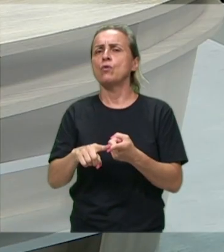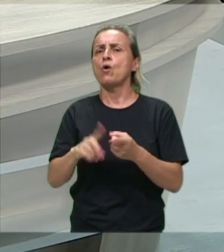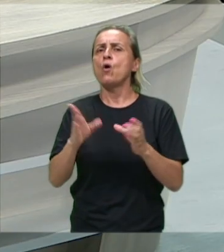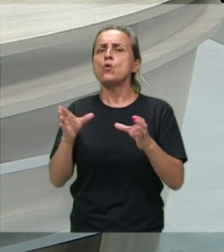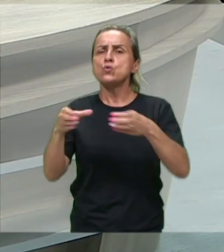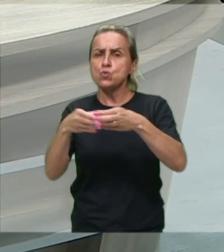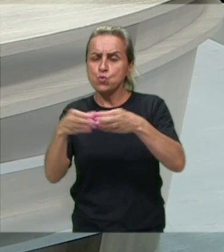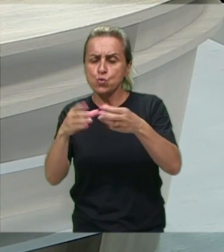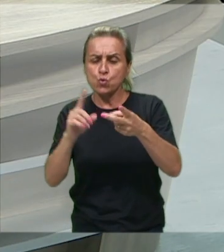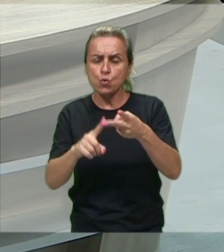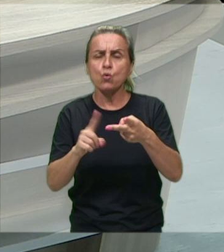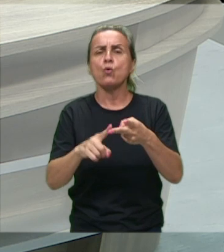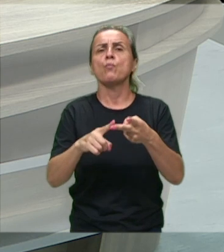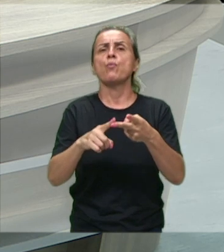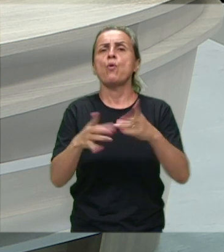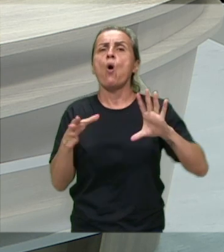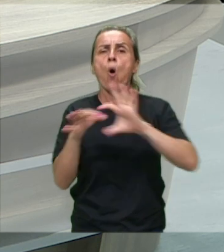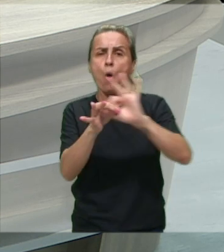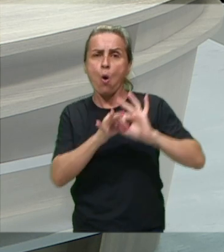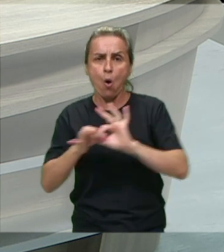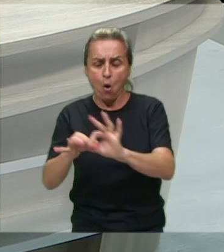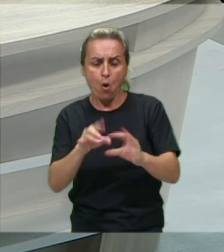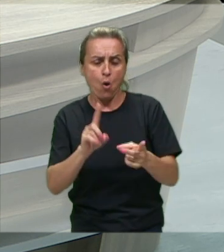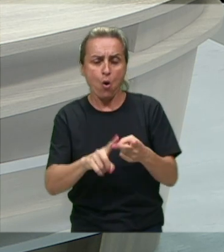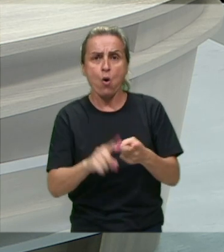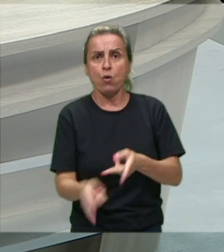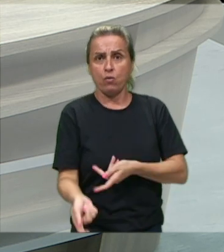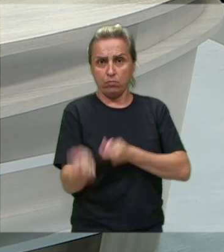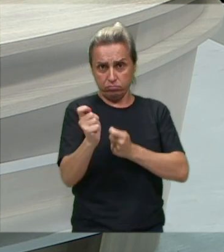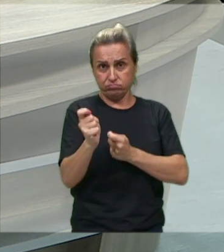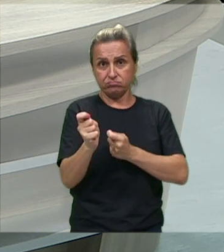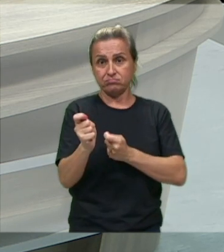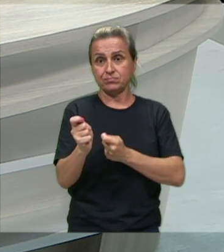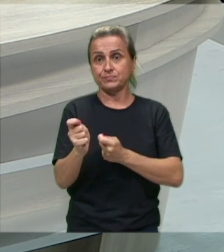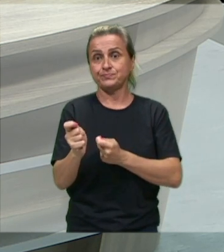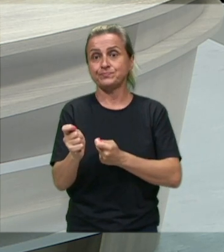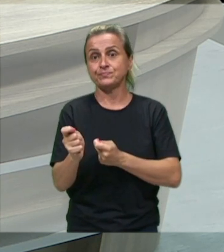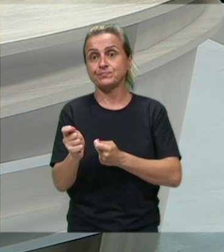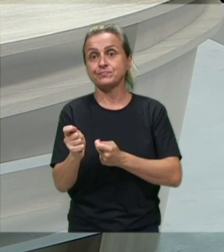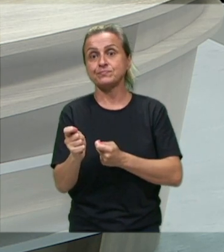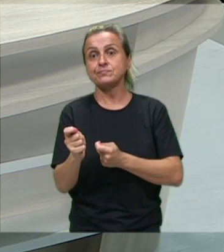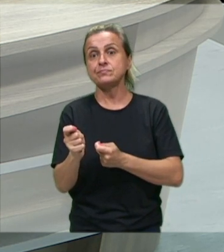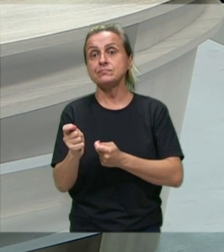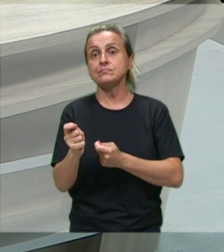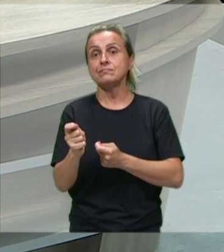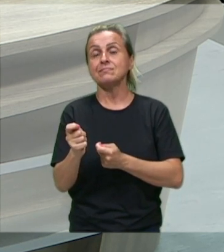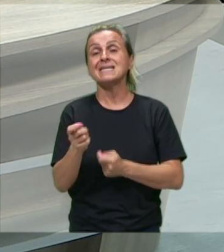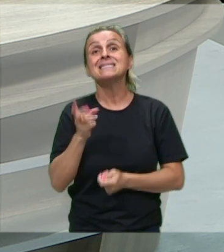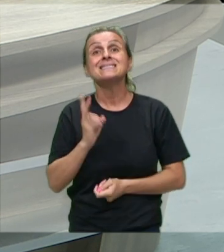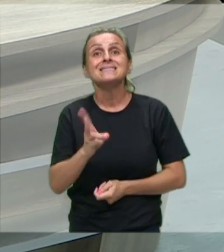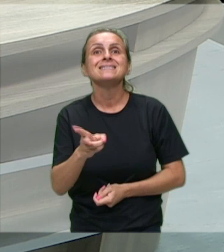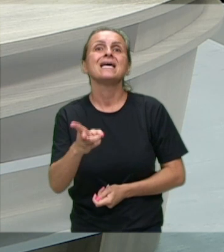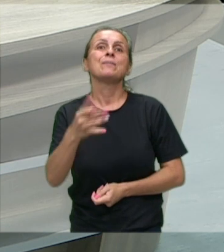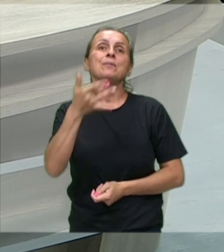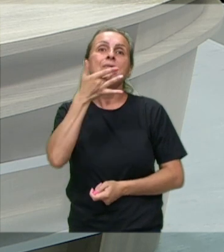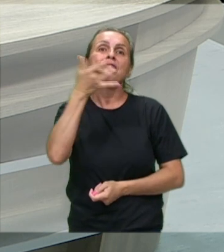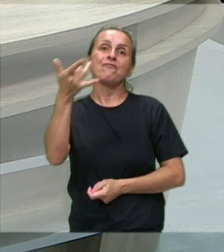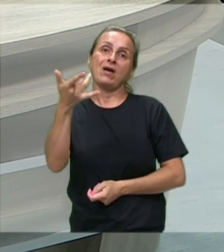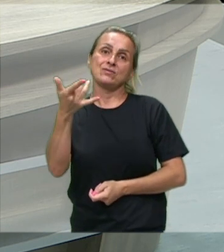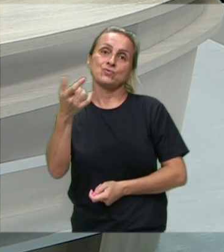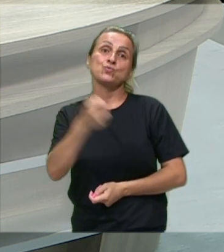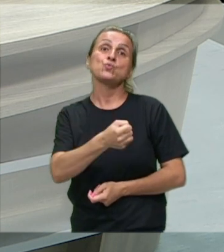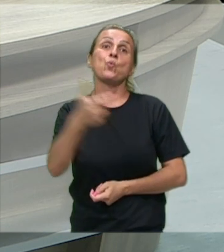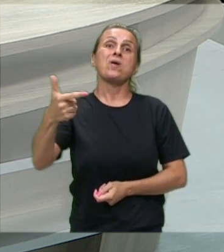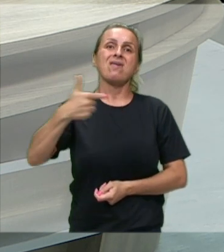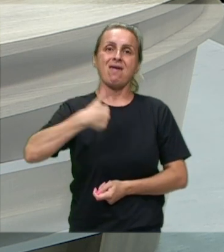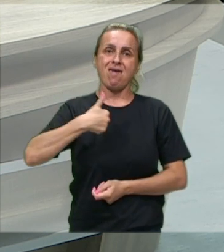nós estamos muito mais sendo acionado do que eu falar que eu quero alguma coisa deles. Então, a gente participa de todo esse